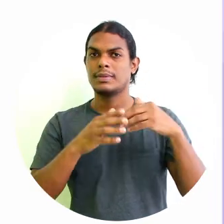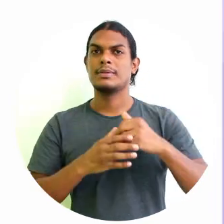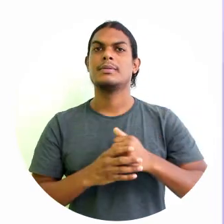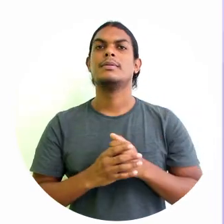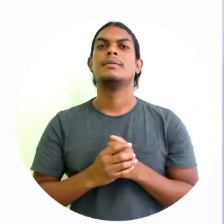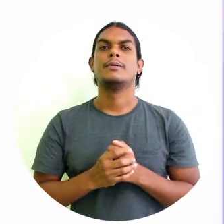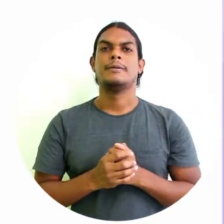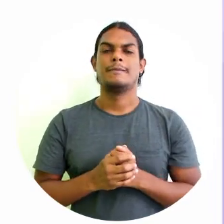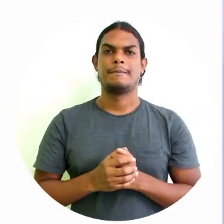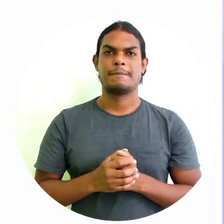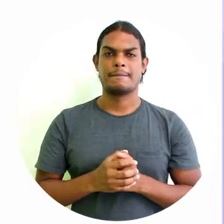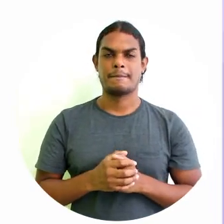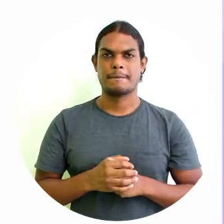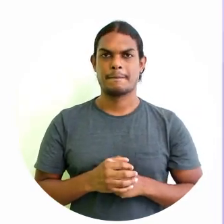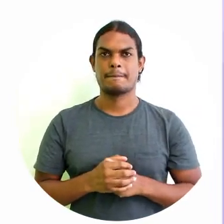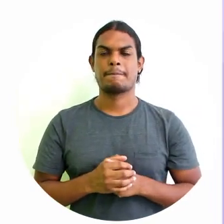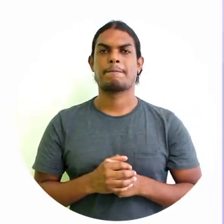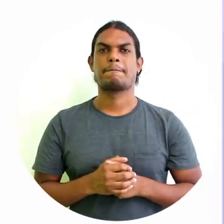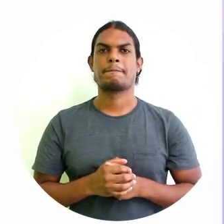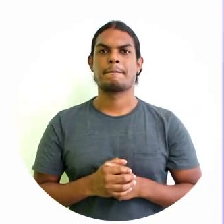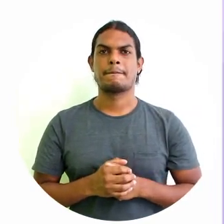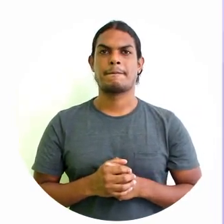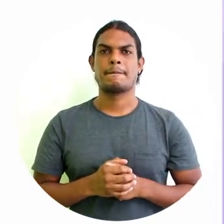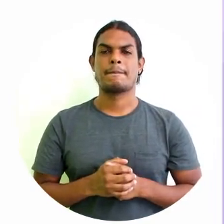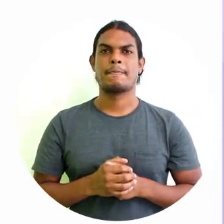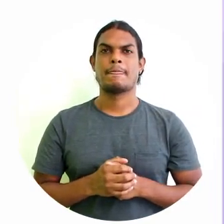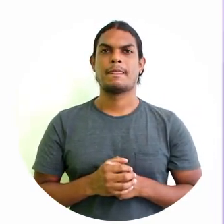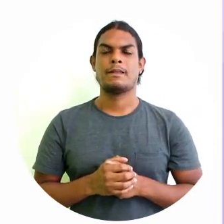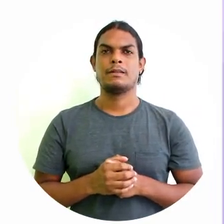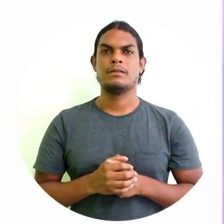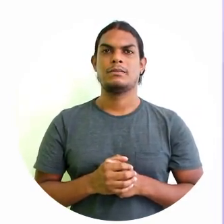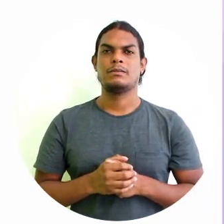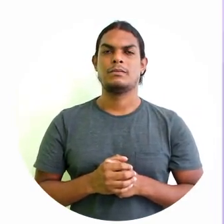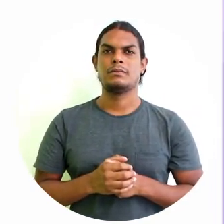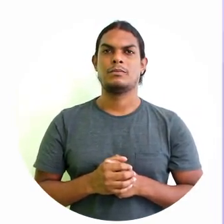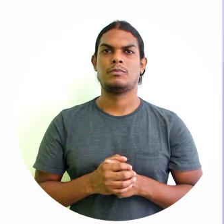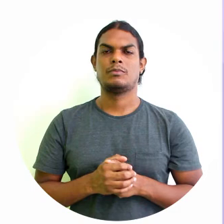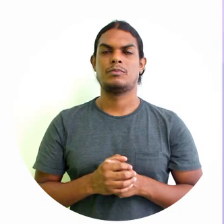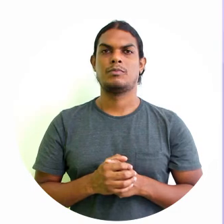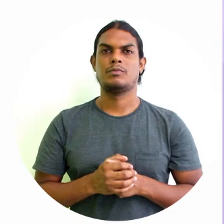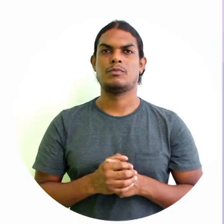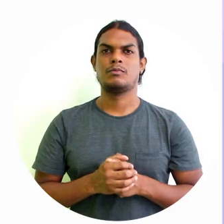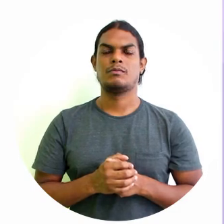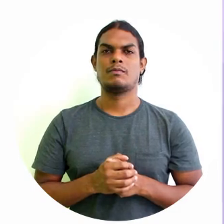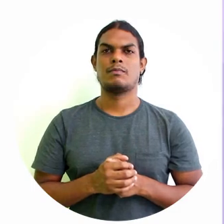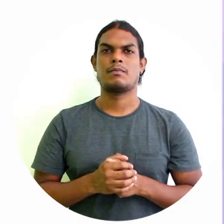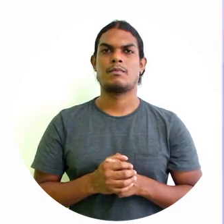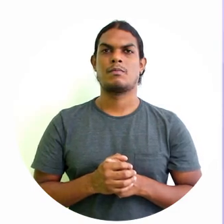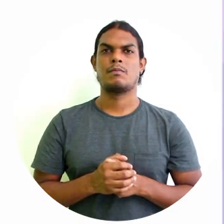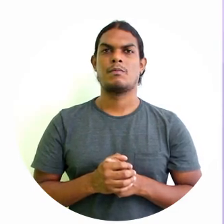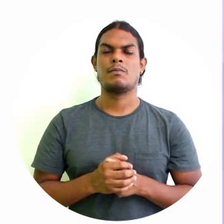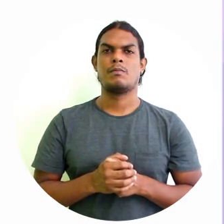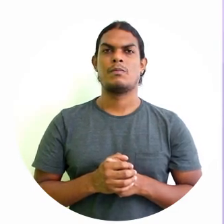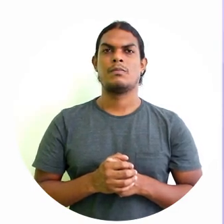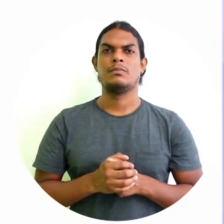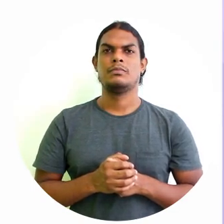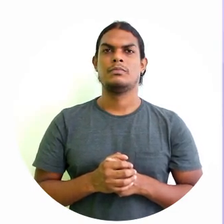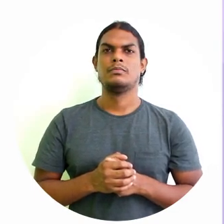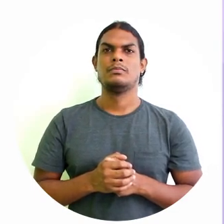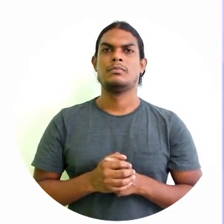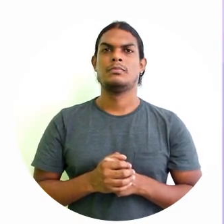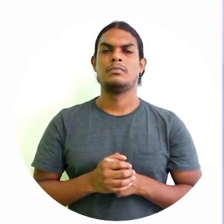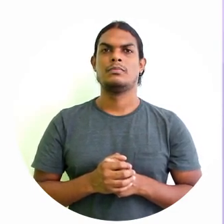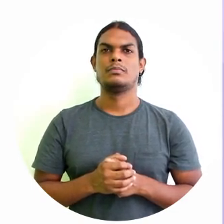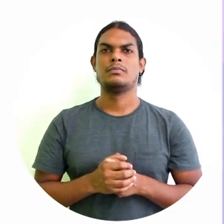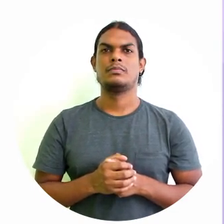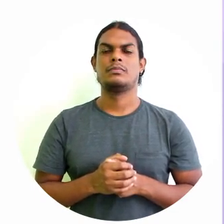eu estou provocando uma queda de água. Mas aí a água chegou aqui embaixo, no nível da casa, ok? E aí eu começo a andar